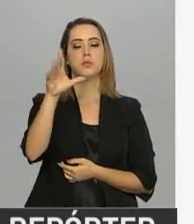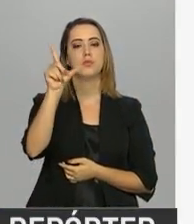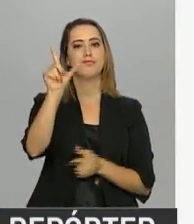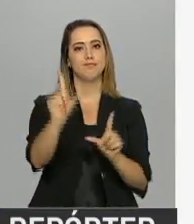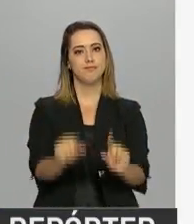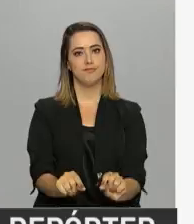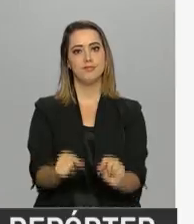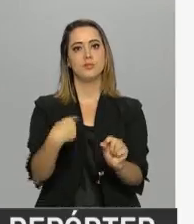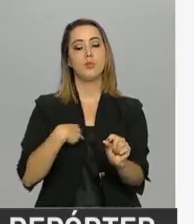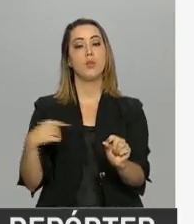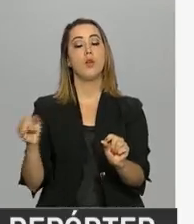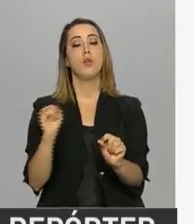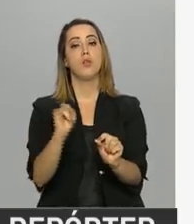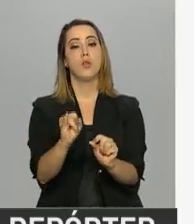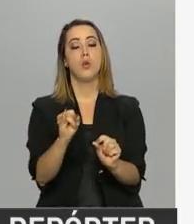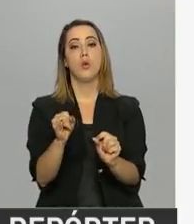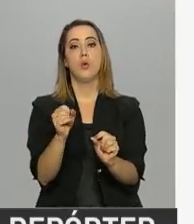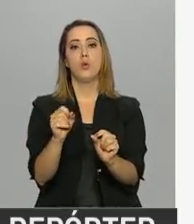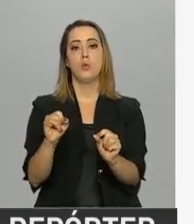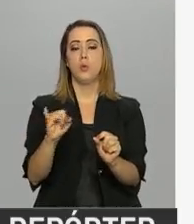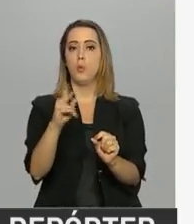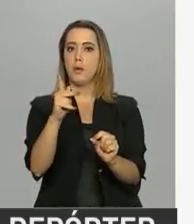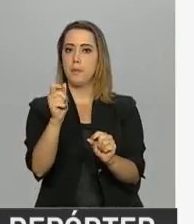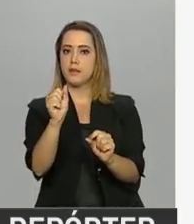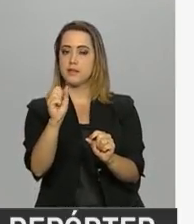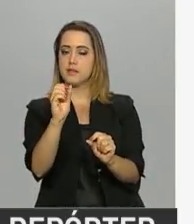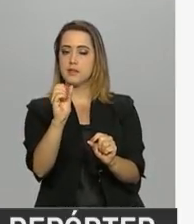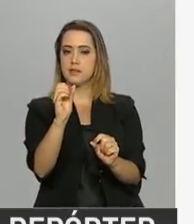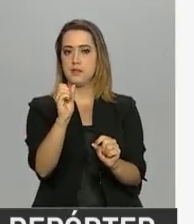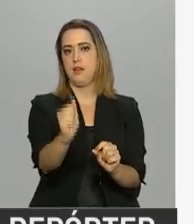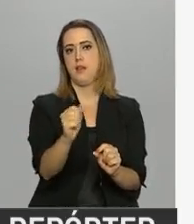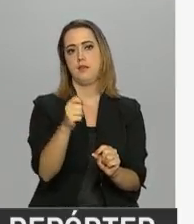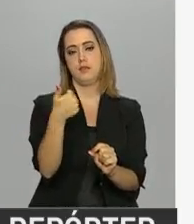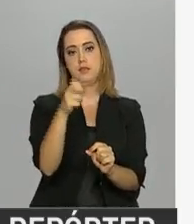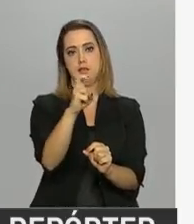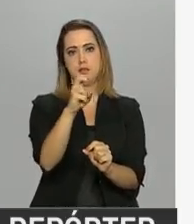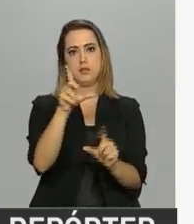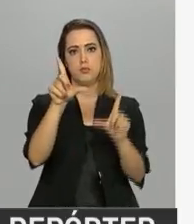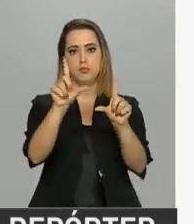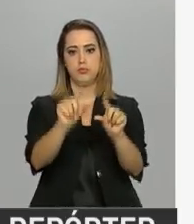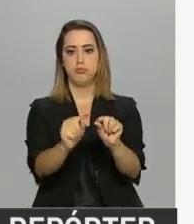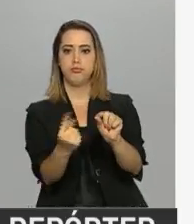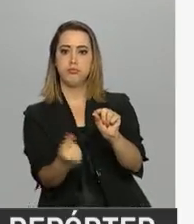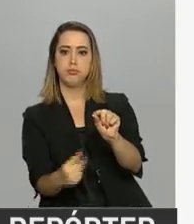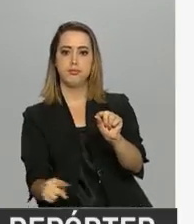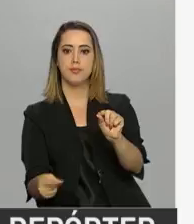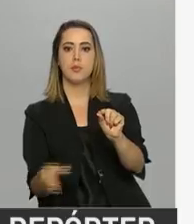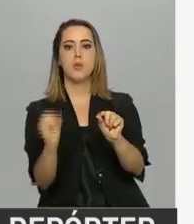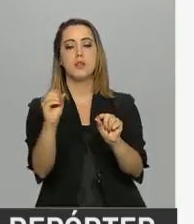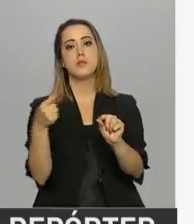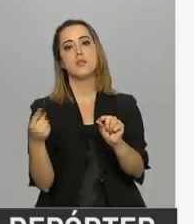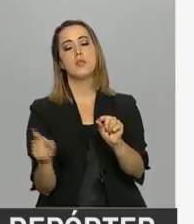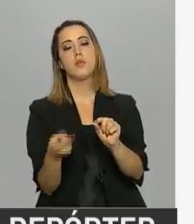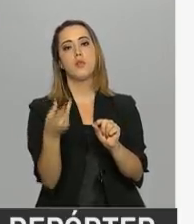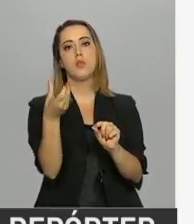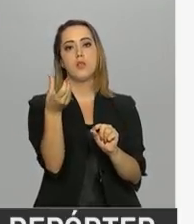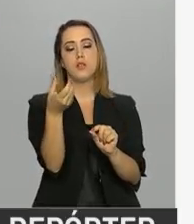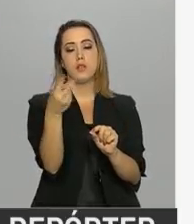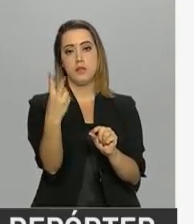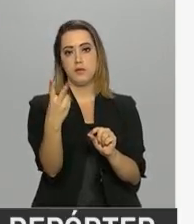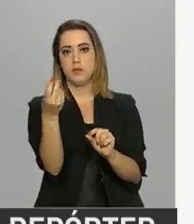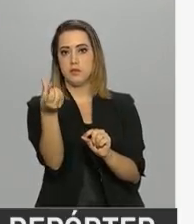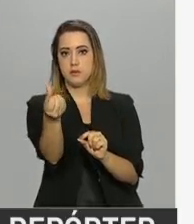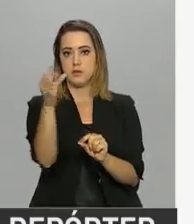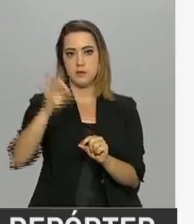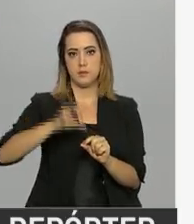brasileiro o índice de preços ao consumidor amplo IPCA 15 variou 0,26 por. foi o menor resultado para o